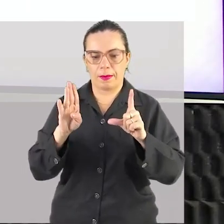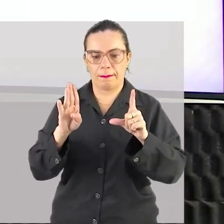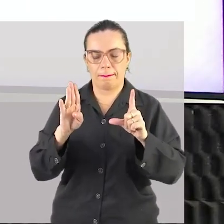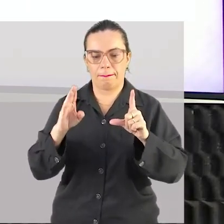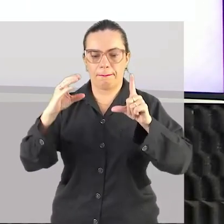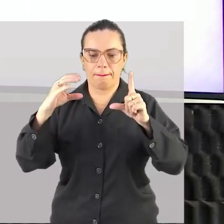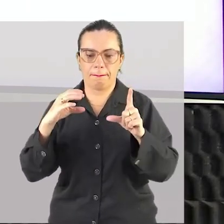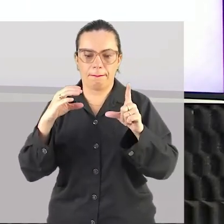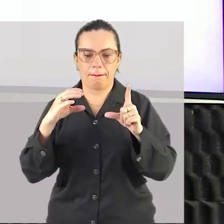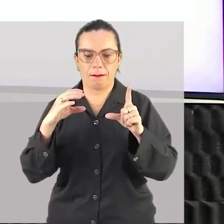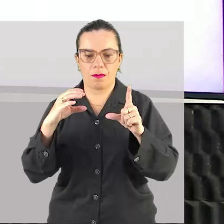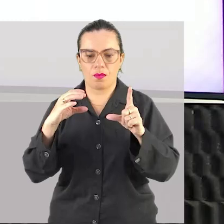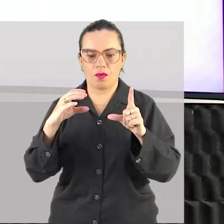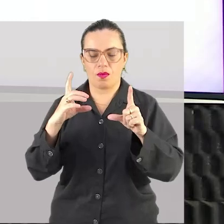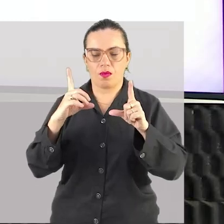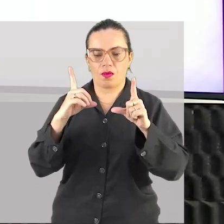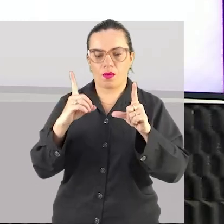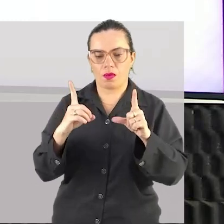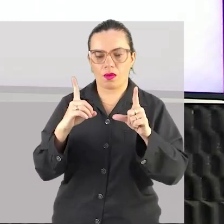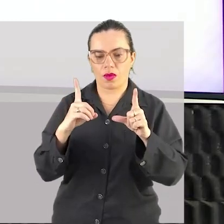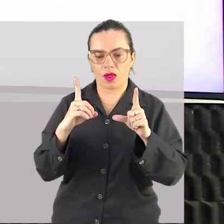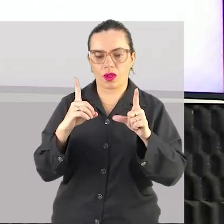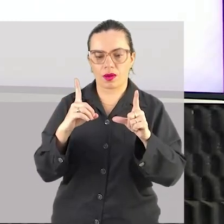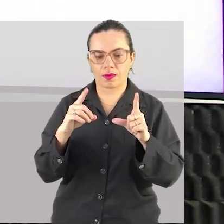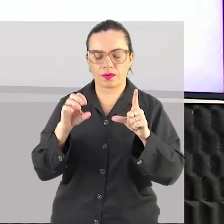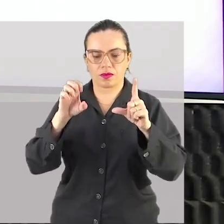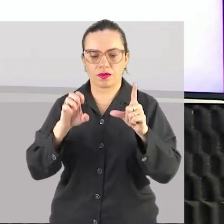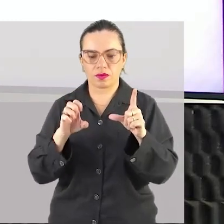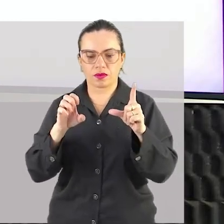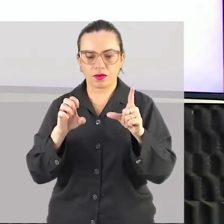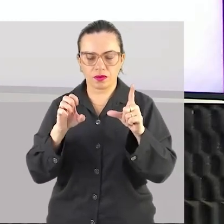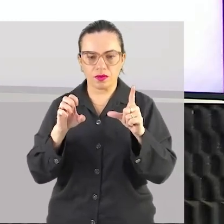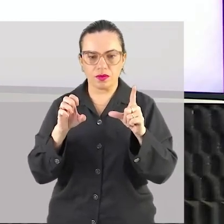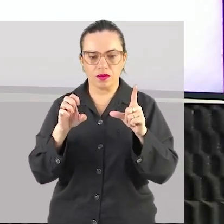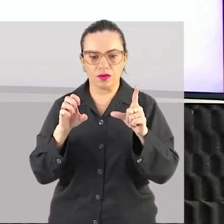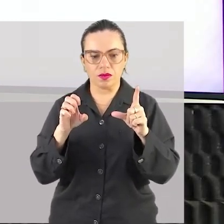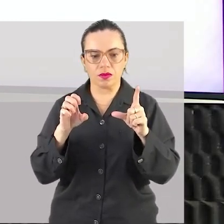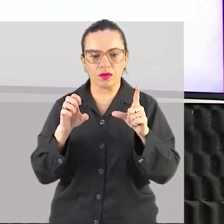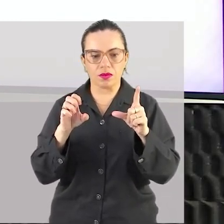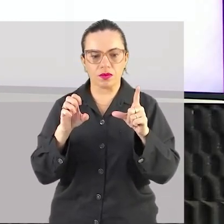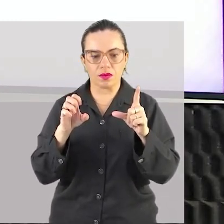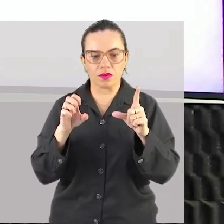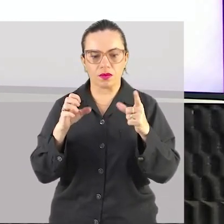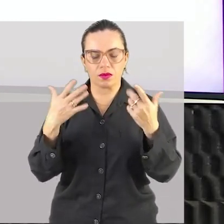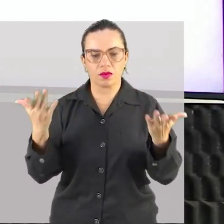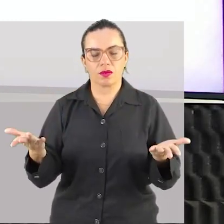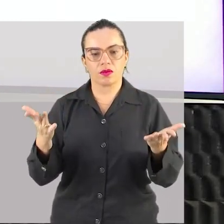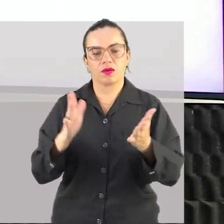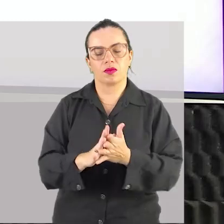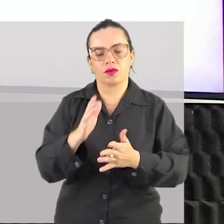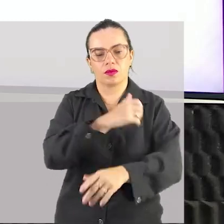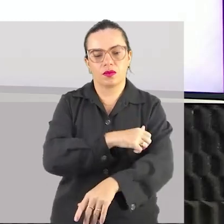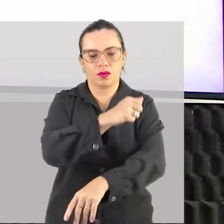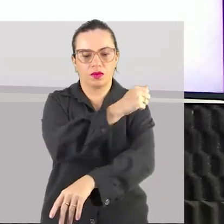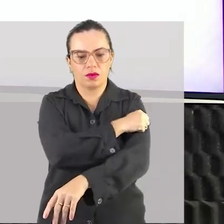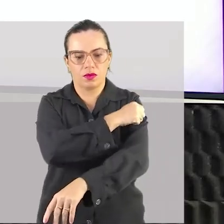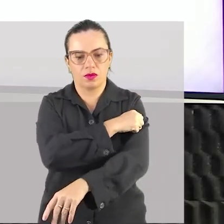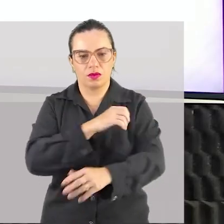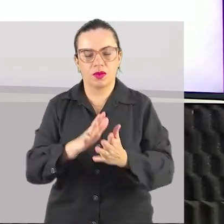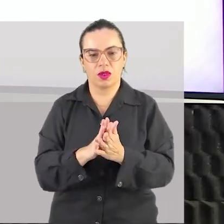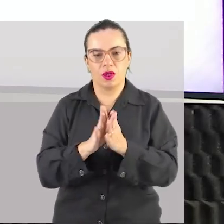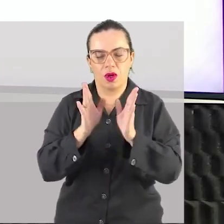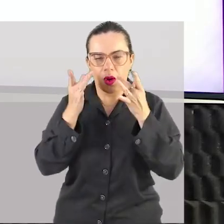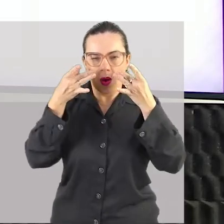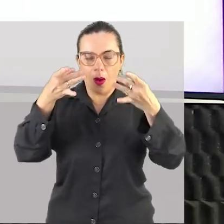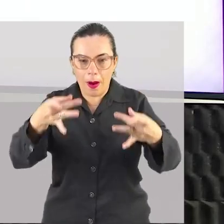interna mudança sazonal movimento pendular e deslocamento forçado pessoas Olha só gente cru